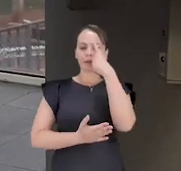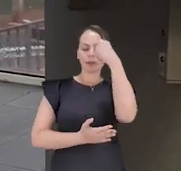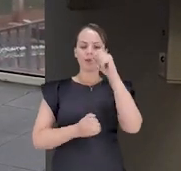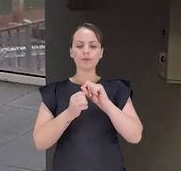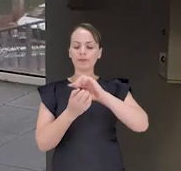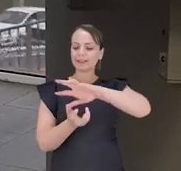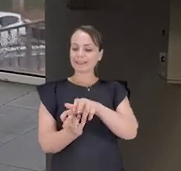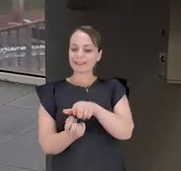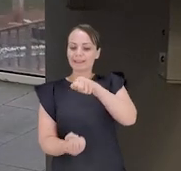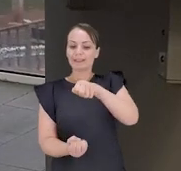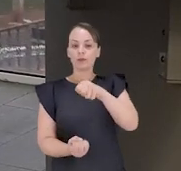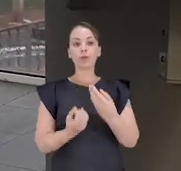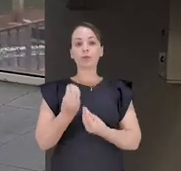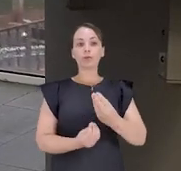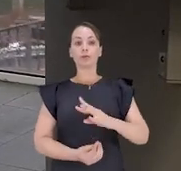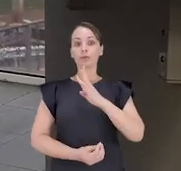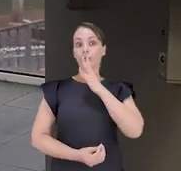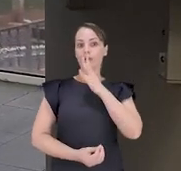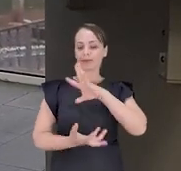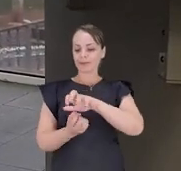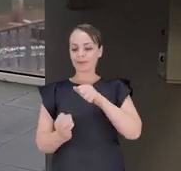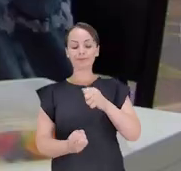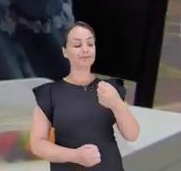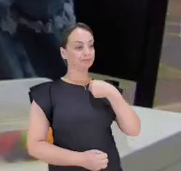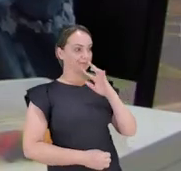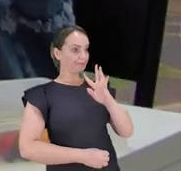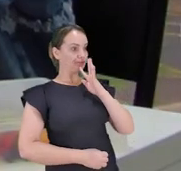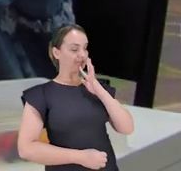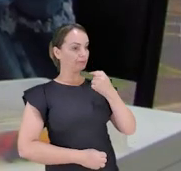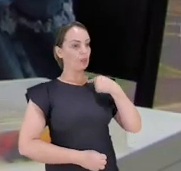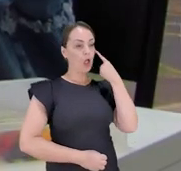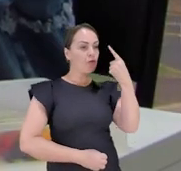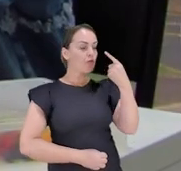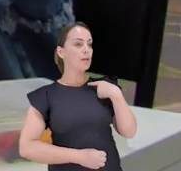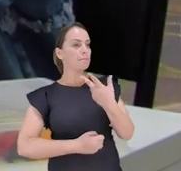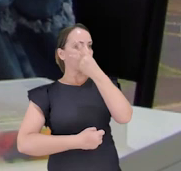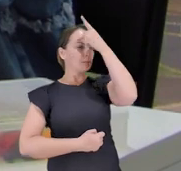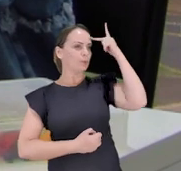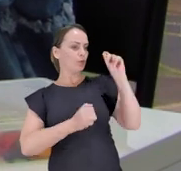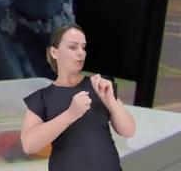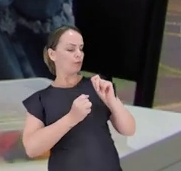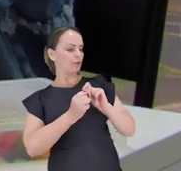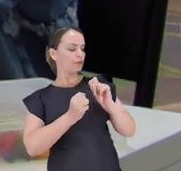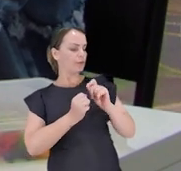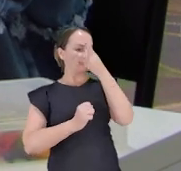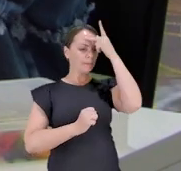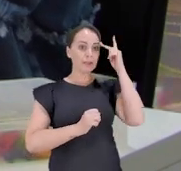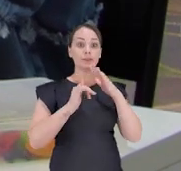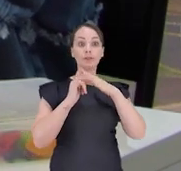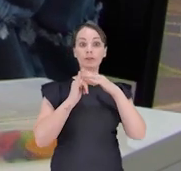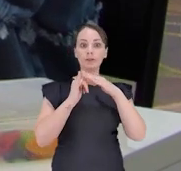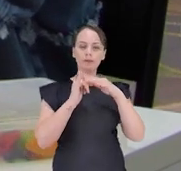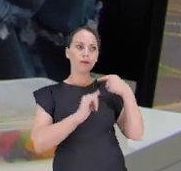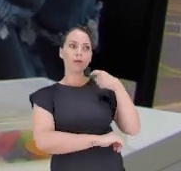fazer slime? Como que você conheceu o slime? Olha, eu conheci, assim, eu vi muitas pessoas fazendo, pessoas do YouTube, e